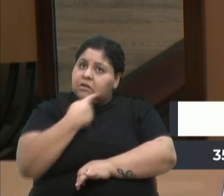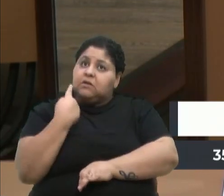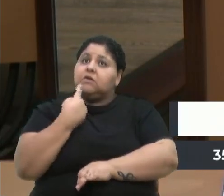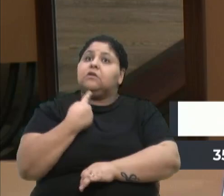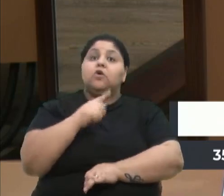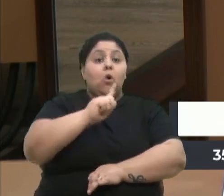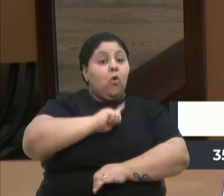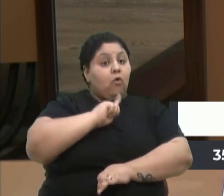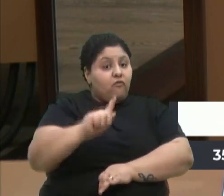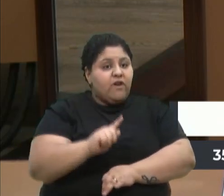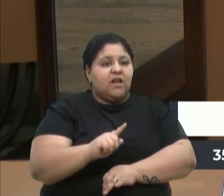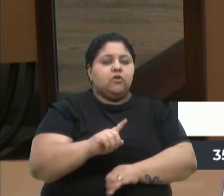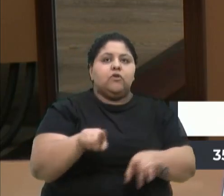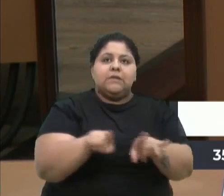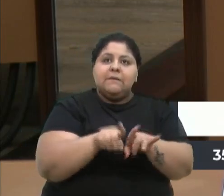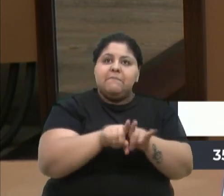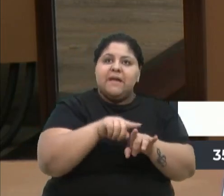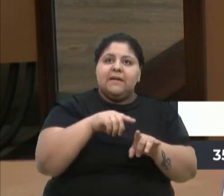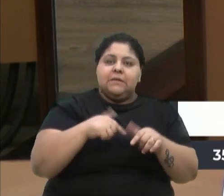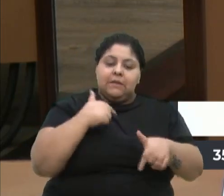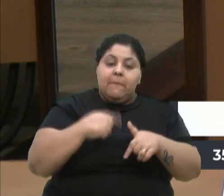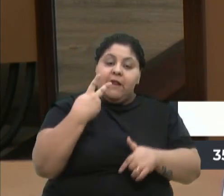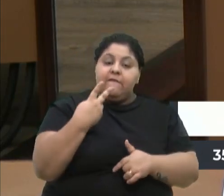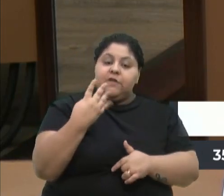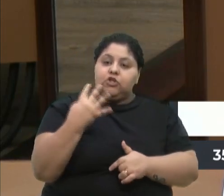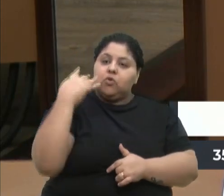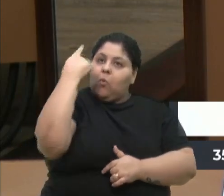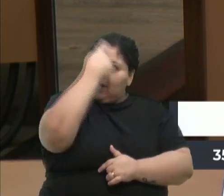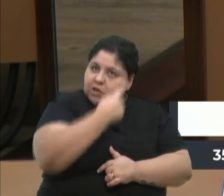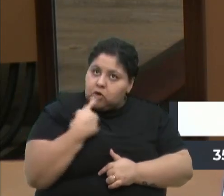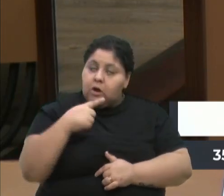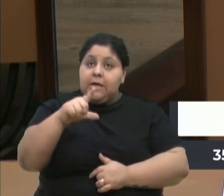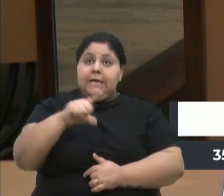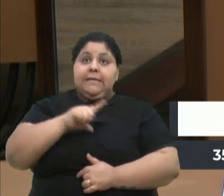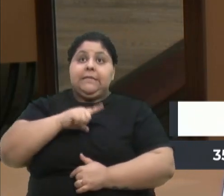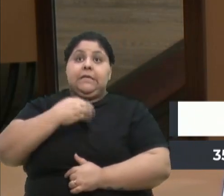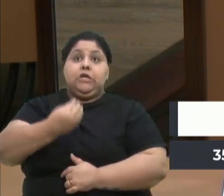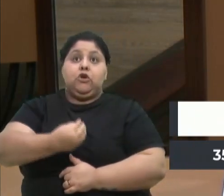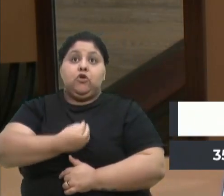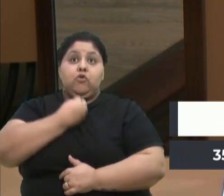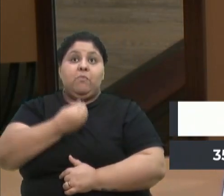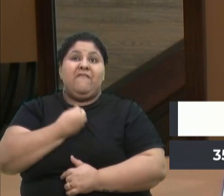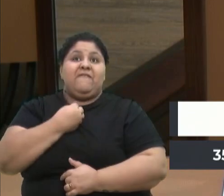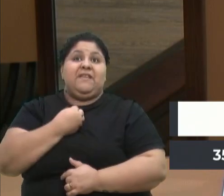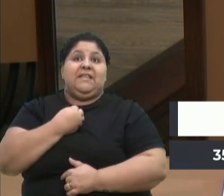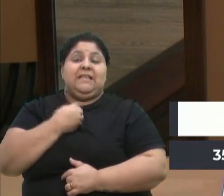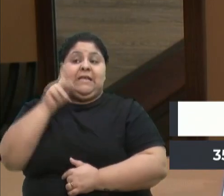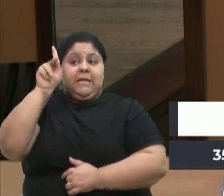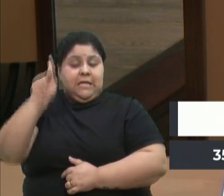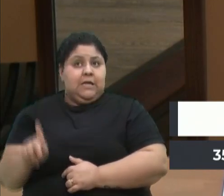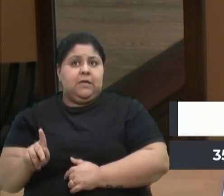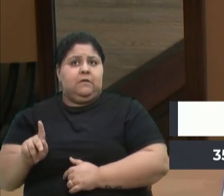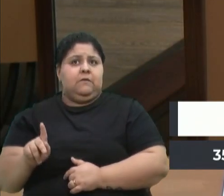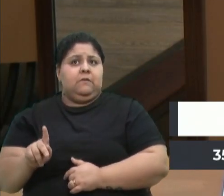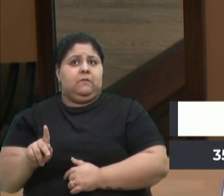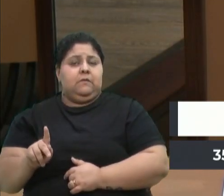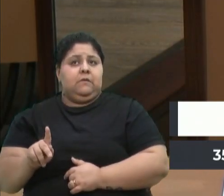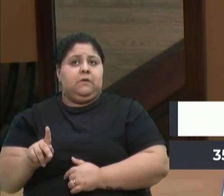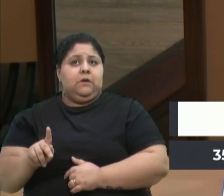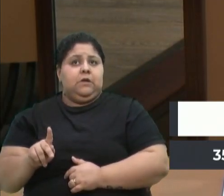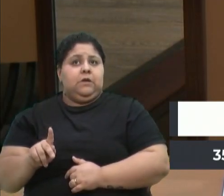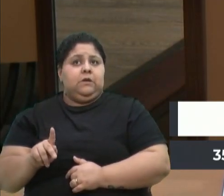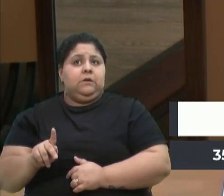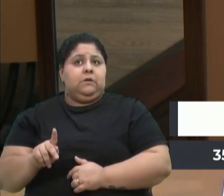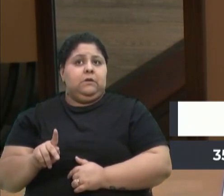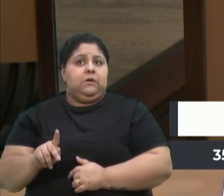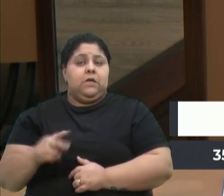governador 24 horas também. Agora, ele tem uma vida pessoal. E desde que ele não fale como liderança, a gente